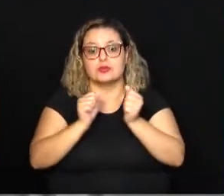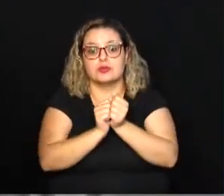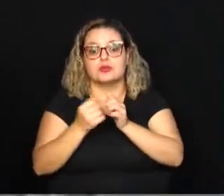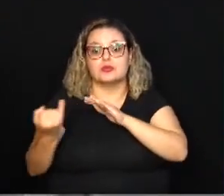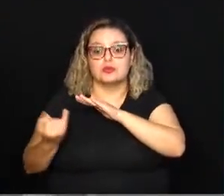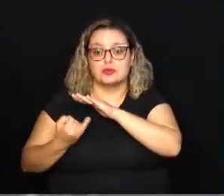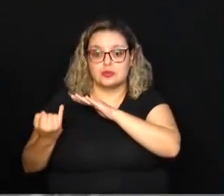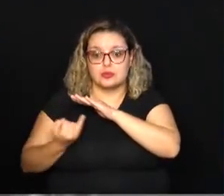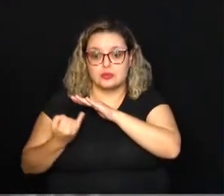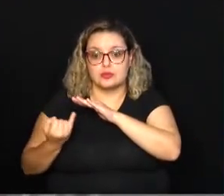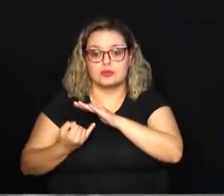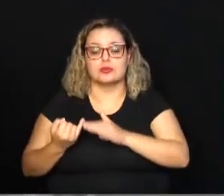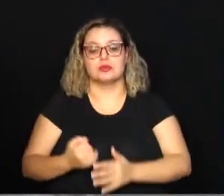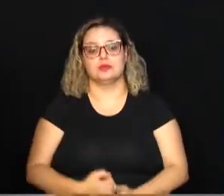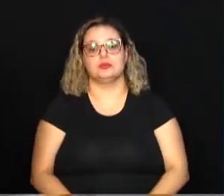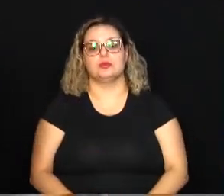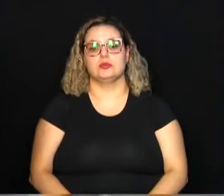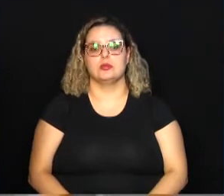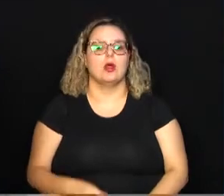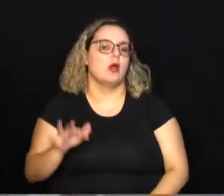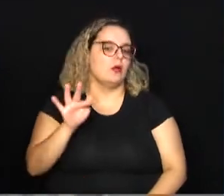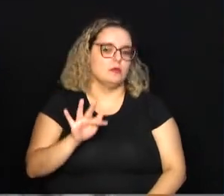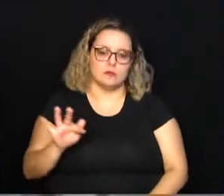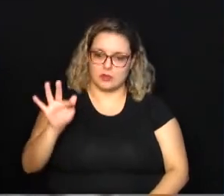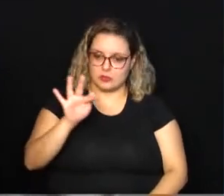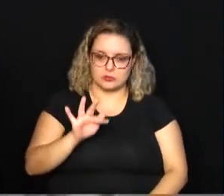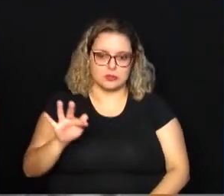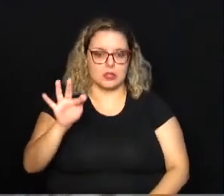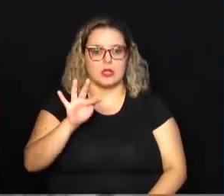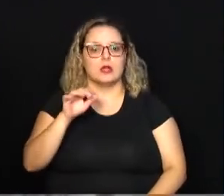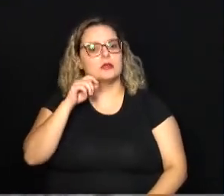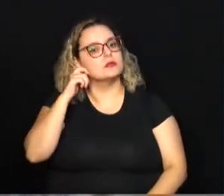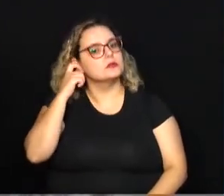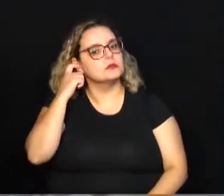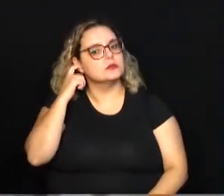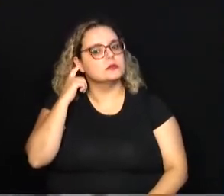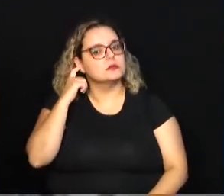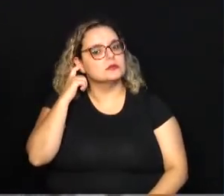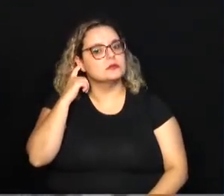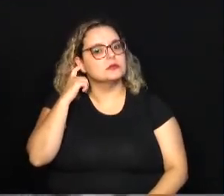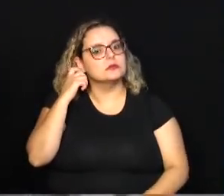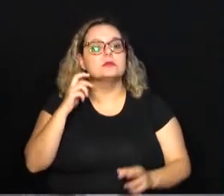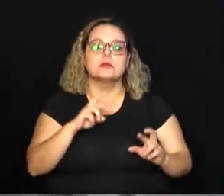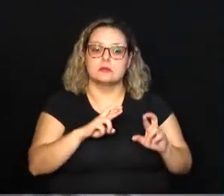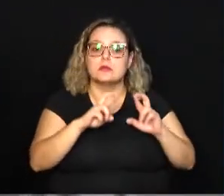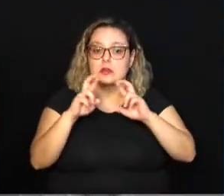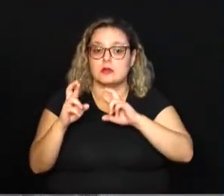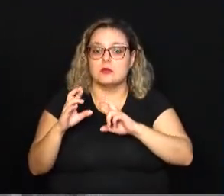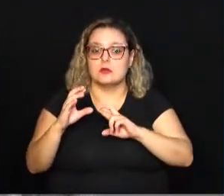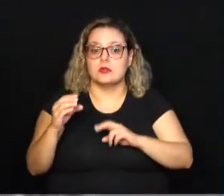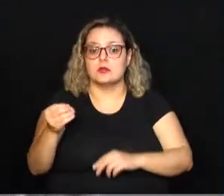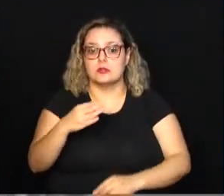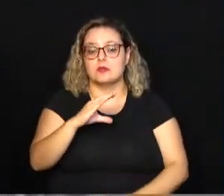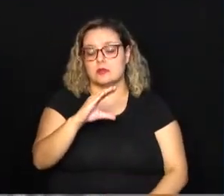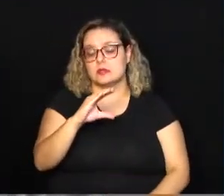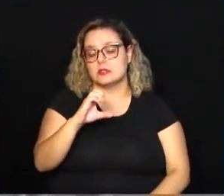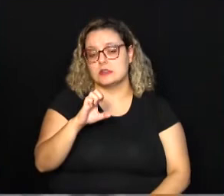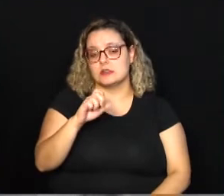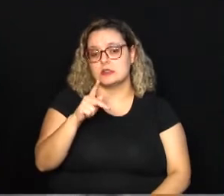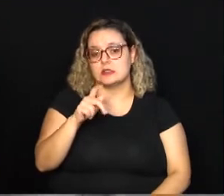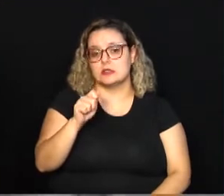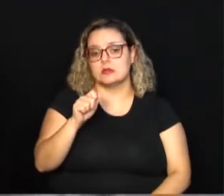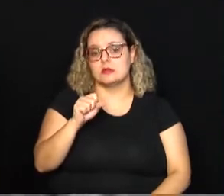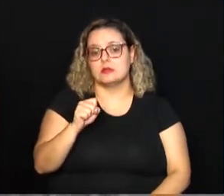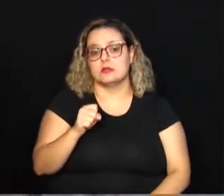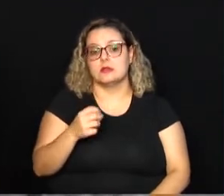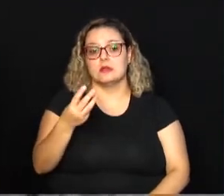instituições, as universidades, né, para ver esse monitoramento das novas cepas. A terceira pergunta